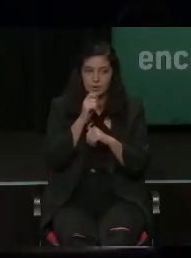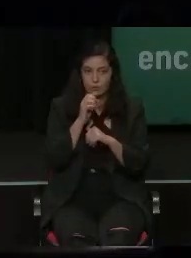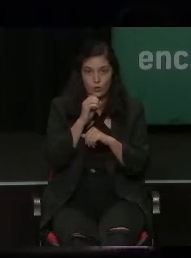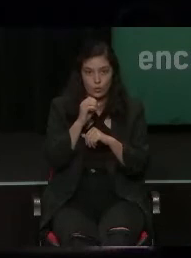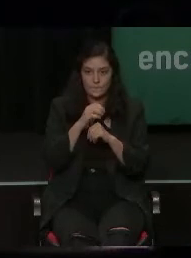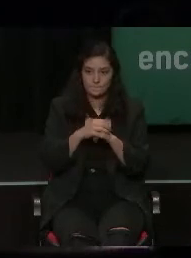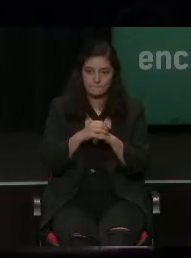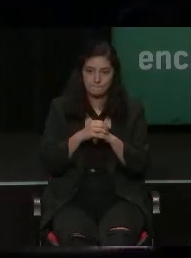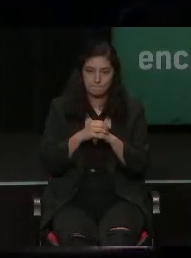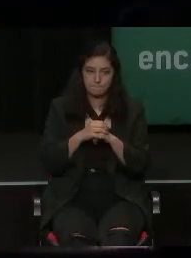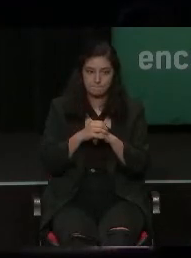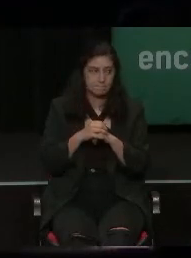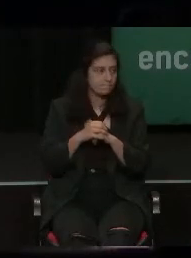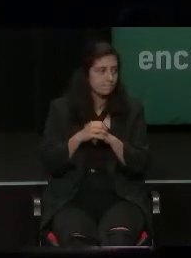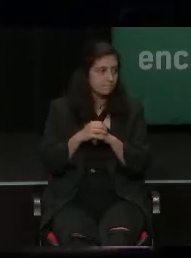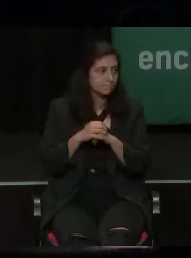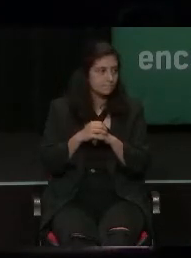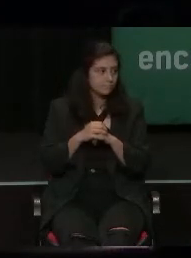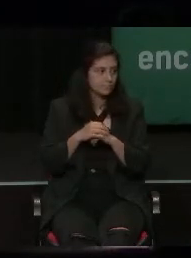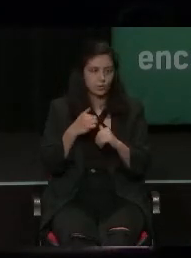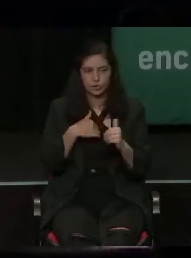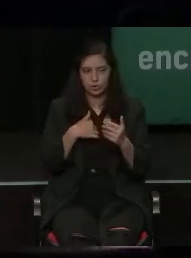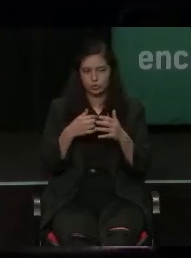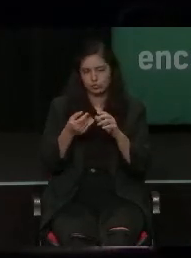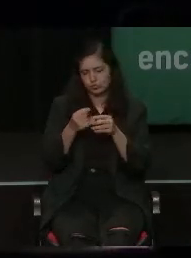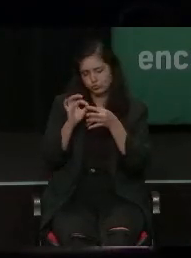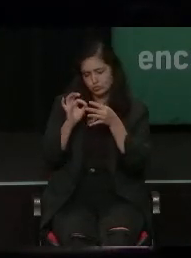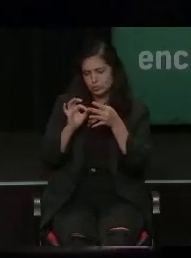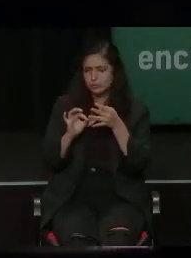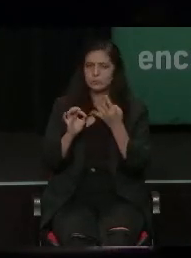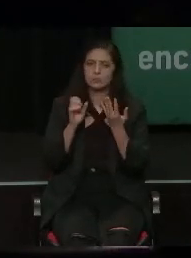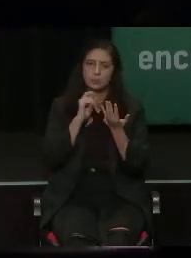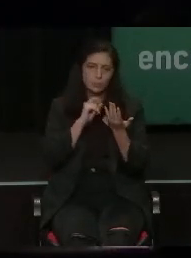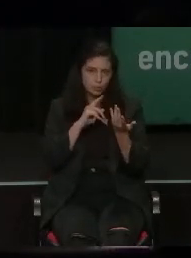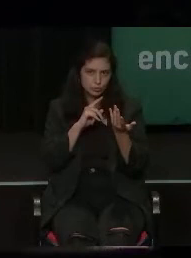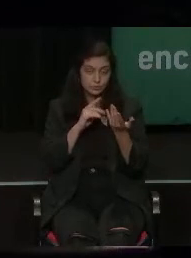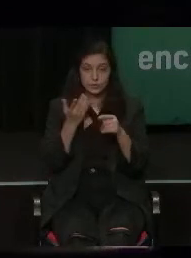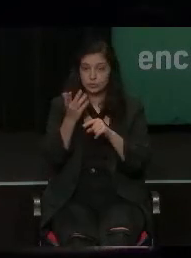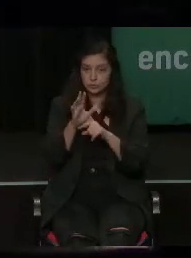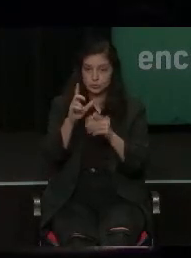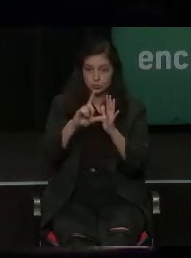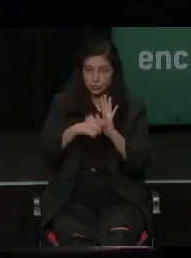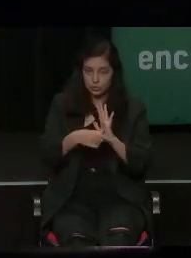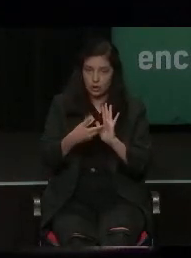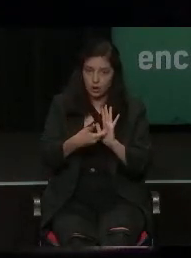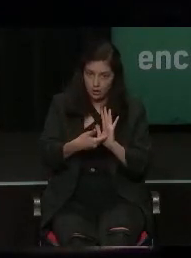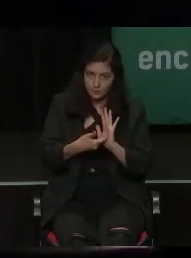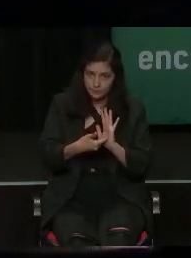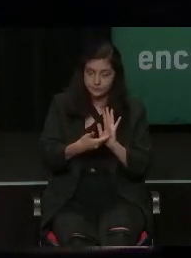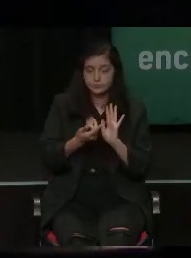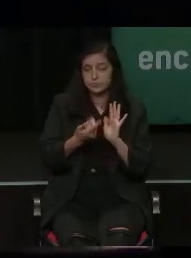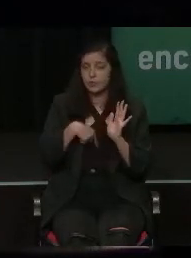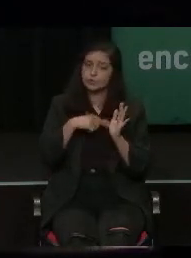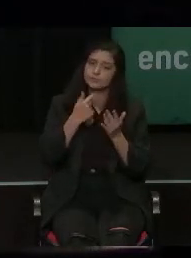Pronto. Então, o que é que eu posso elaborar um bocadinho mais? Neste projeto, o que é que nós